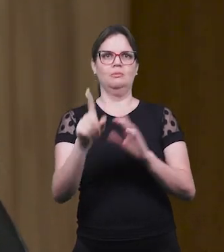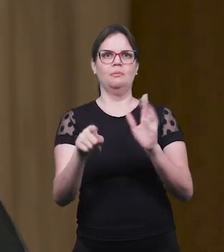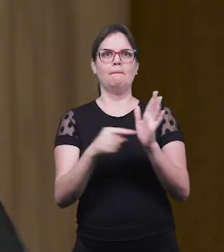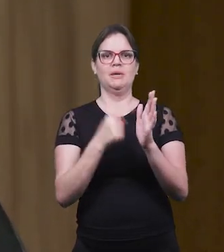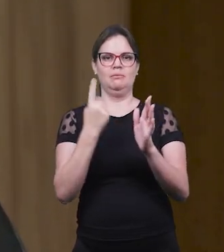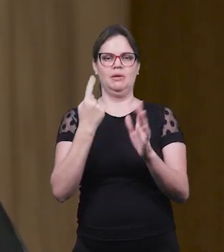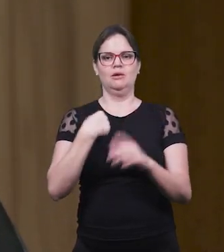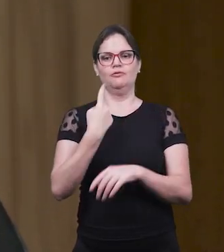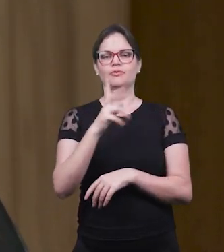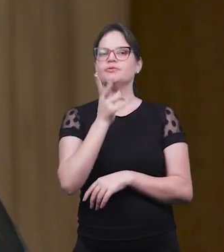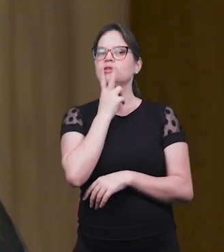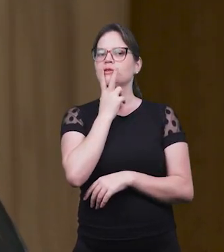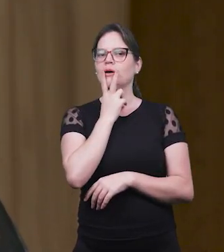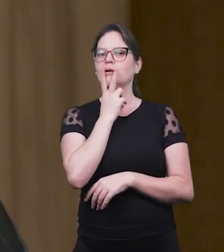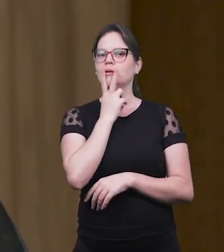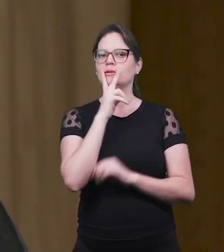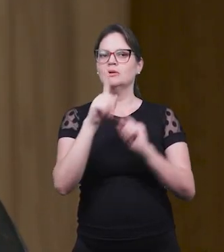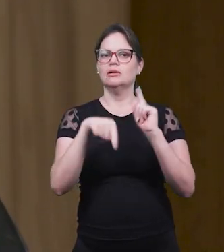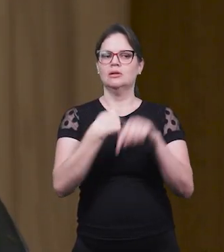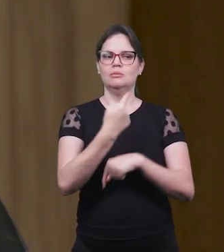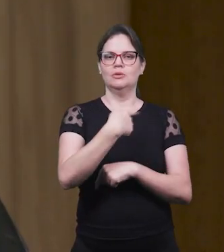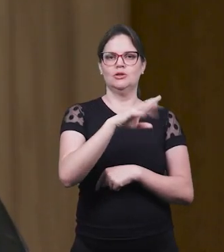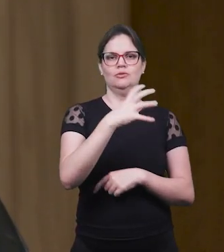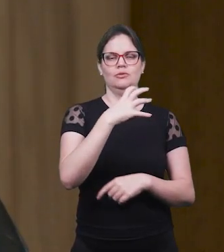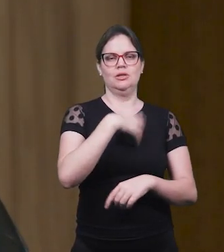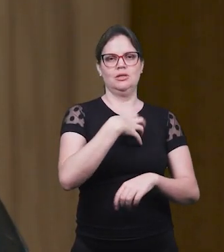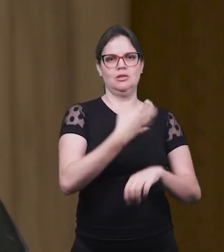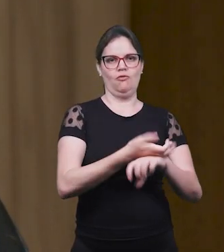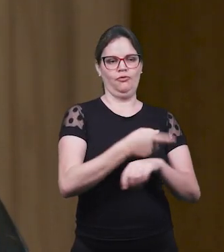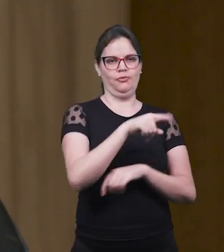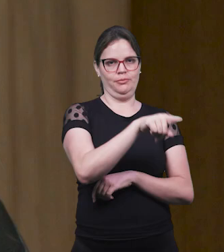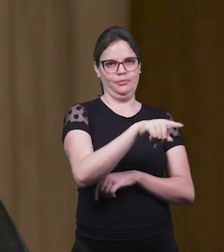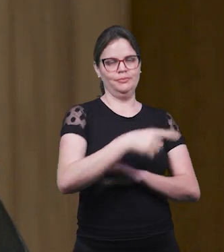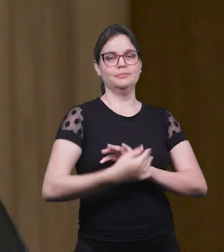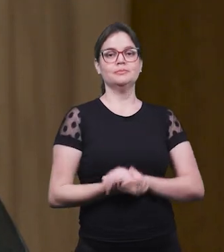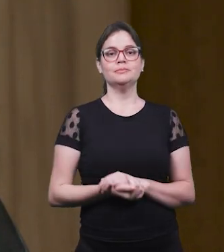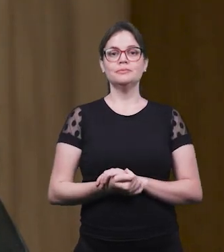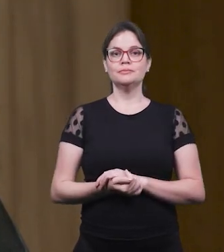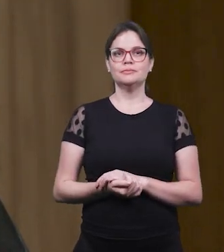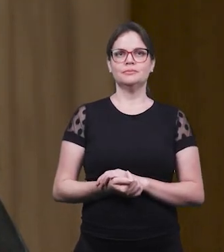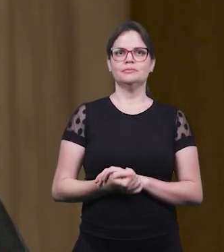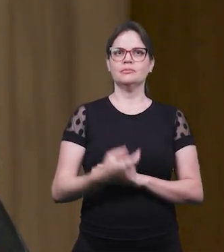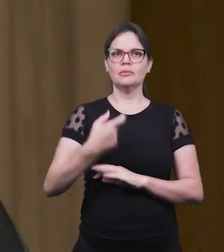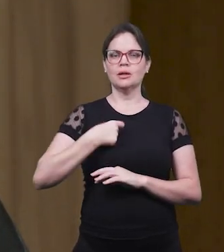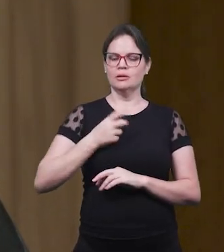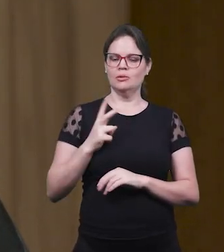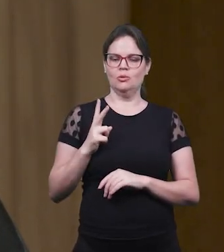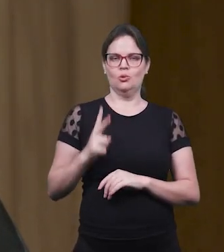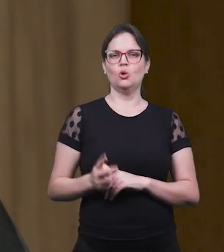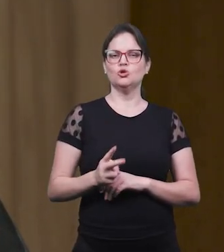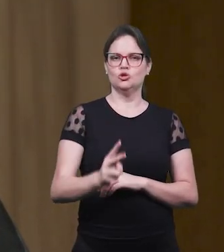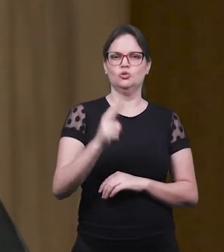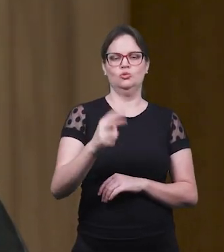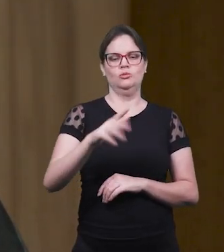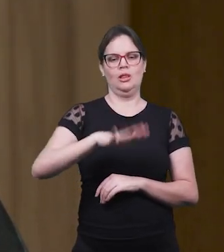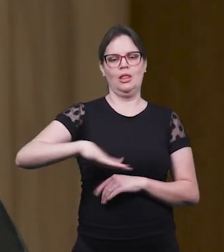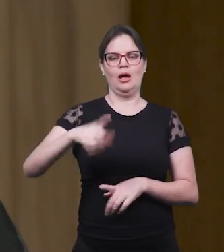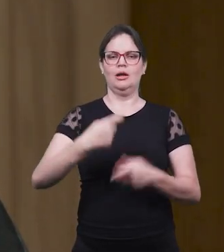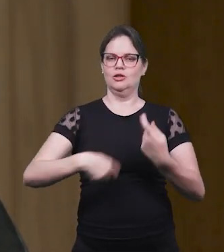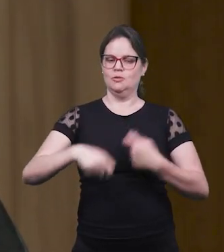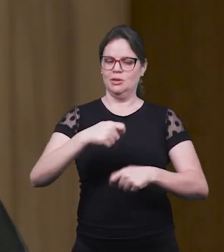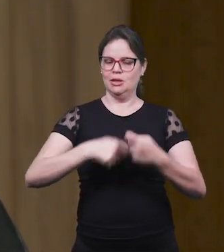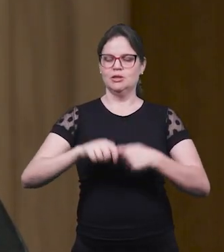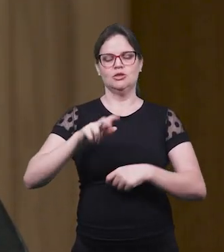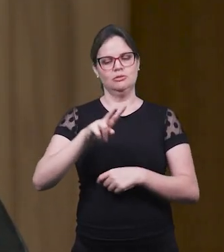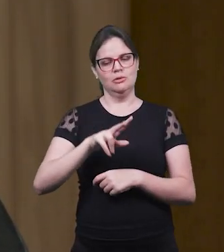a Vitória. Depois Salvador. Depois Salvador. E neste período ainda continuei, né, com essas atividades na parte